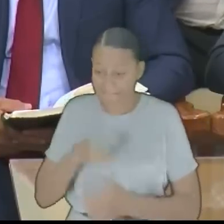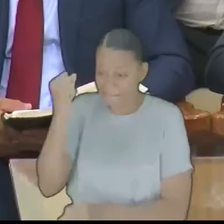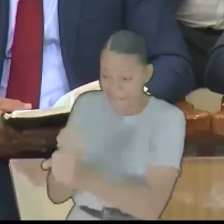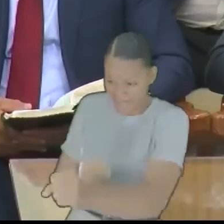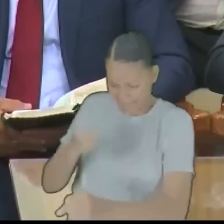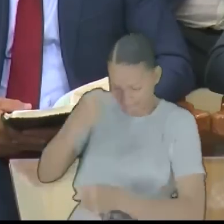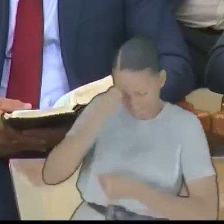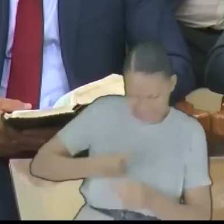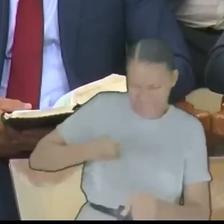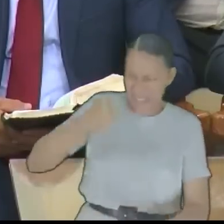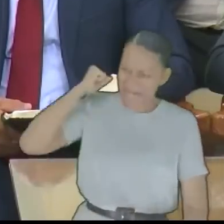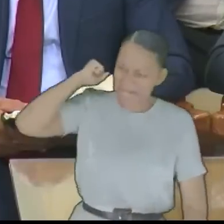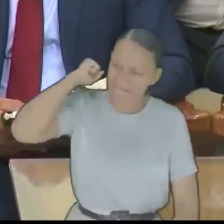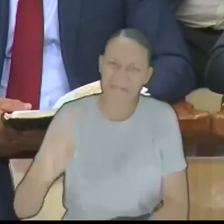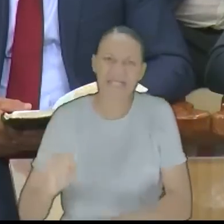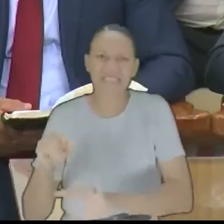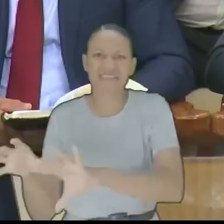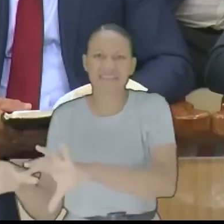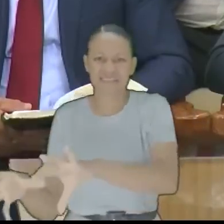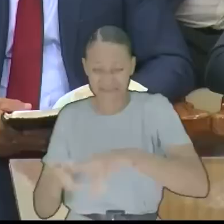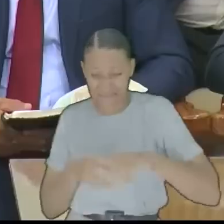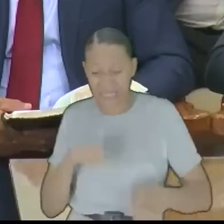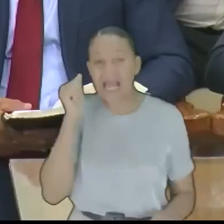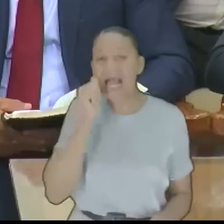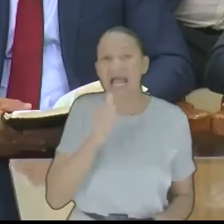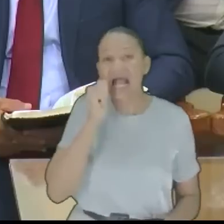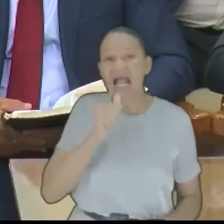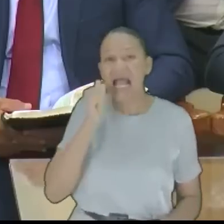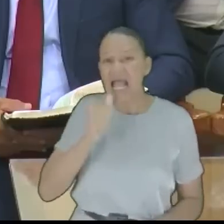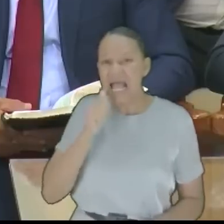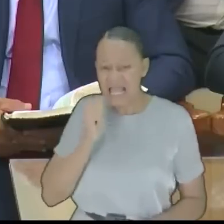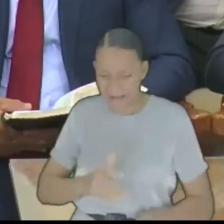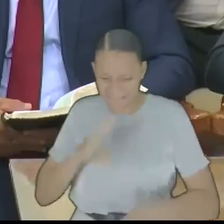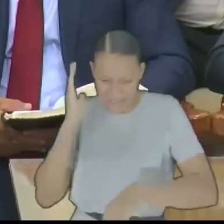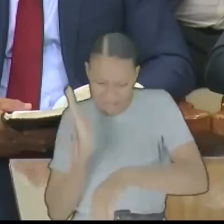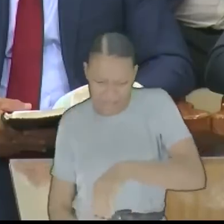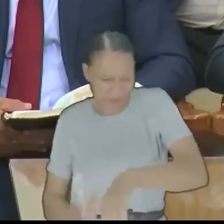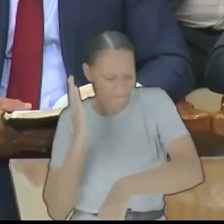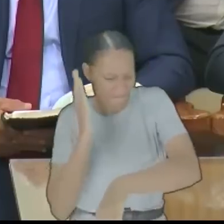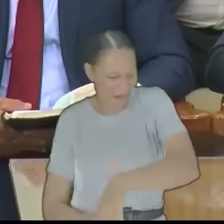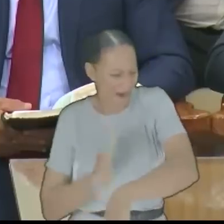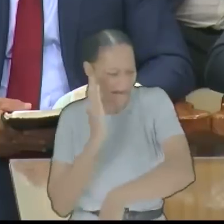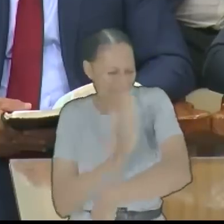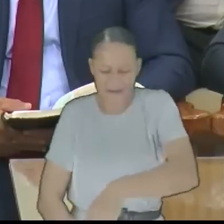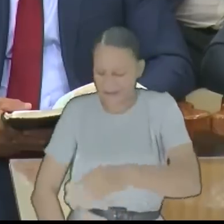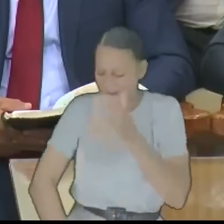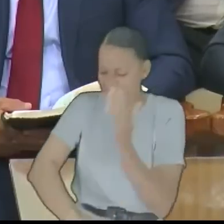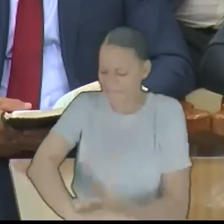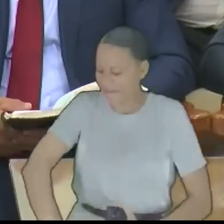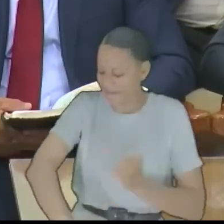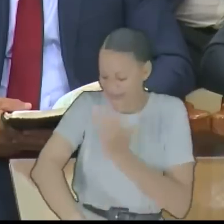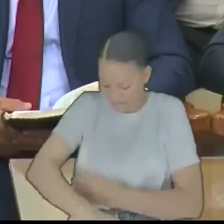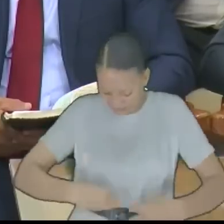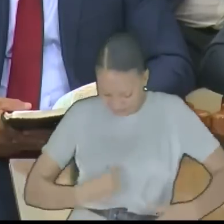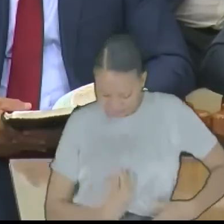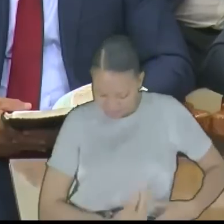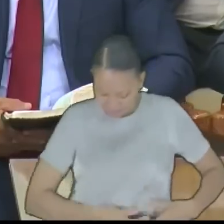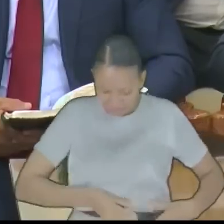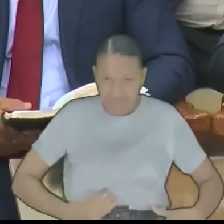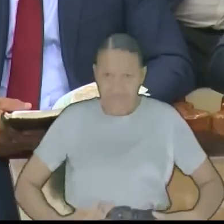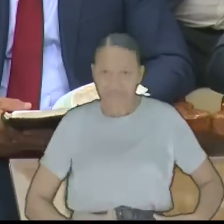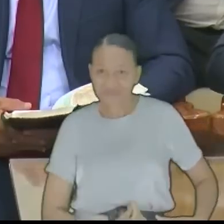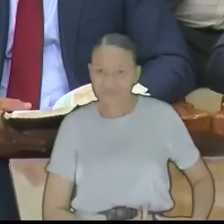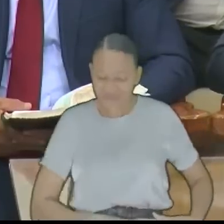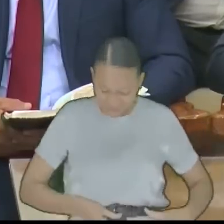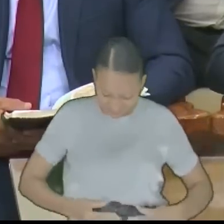aos outros. As mulheres eram quem partiam os pedaços, e as tripas e